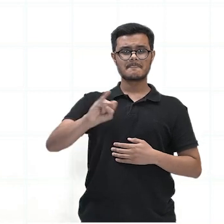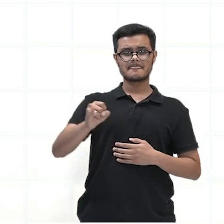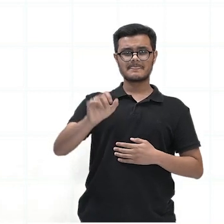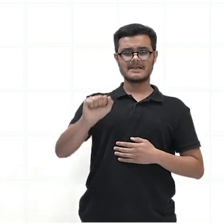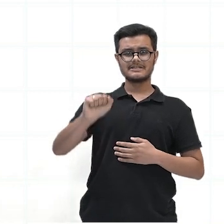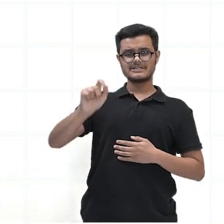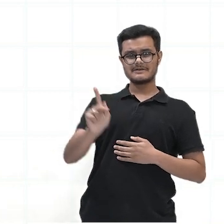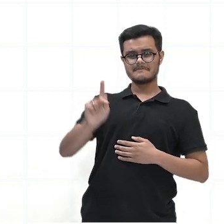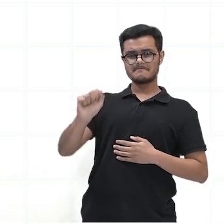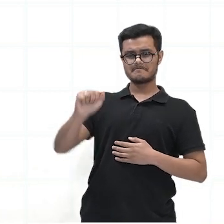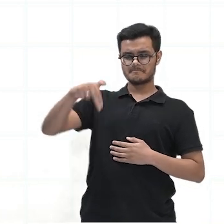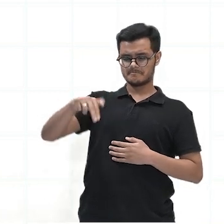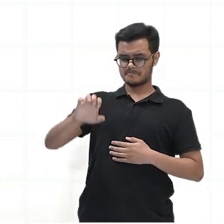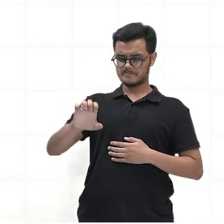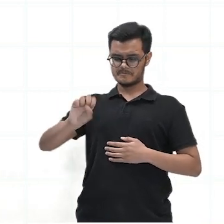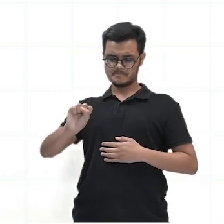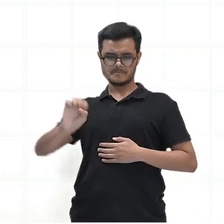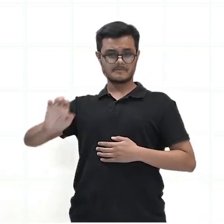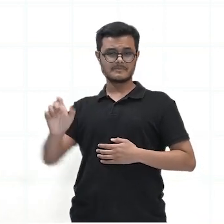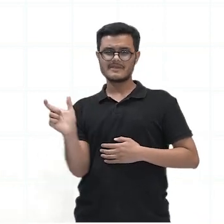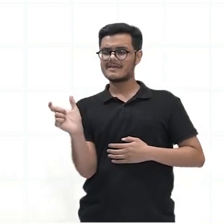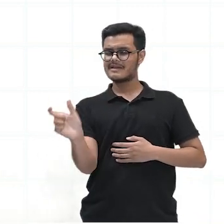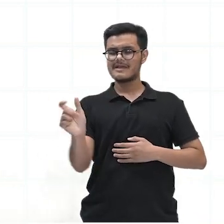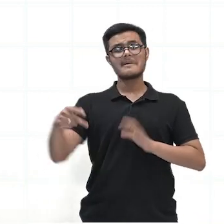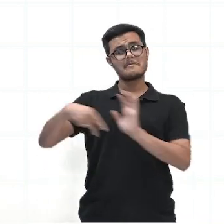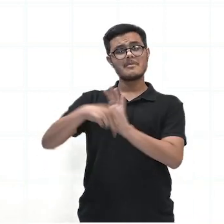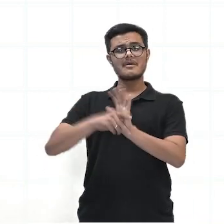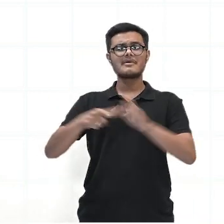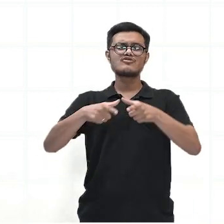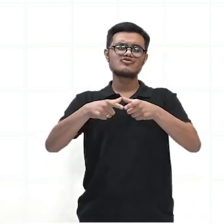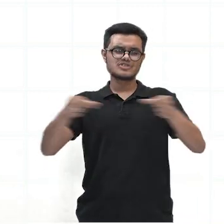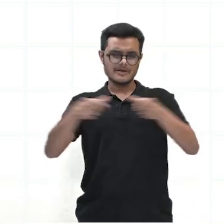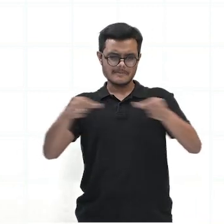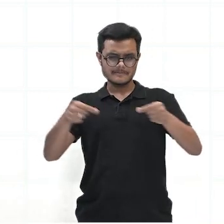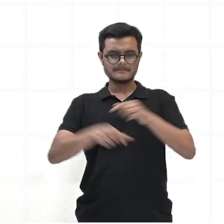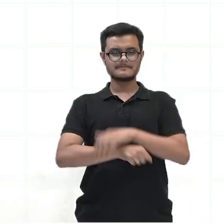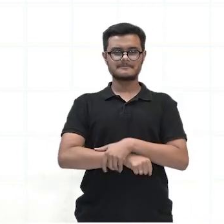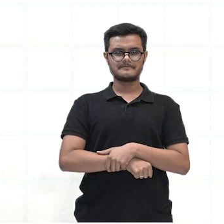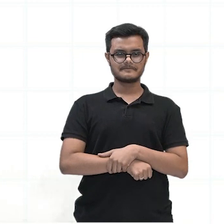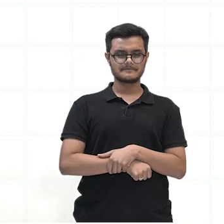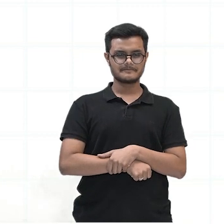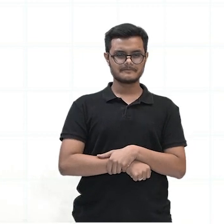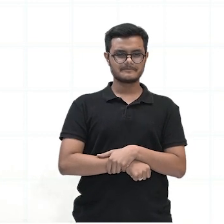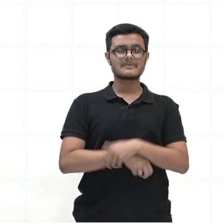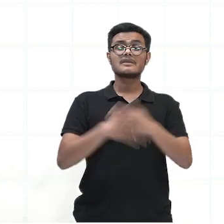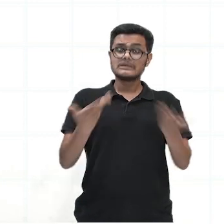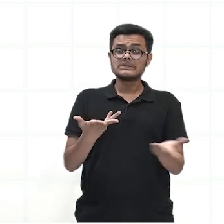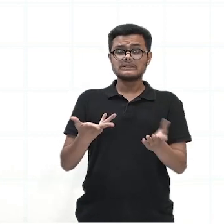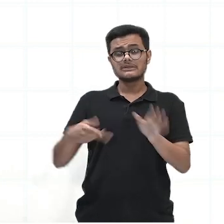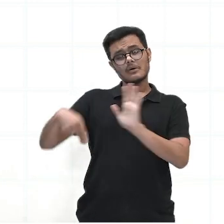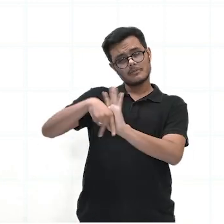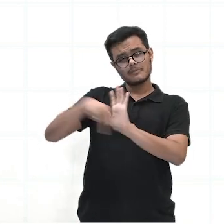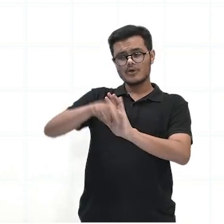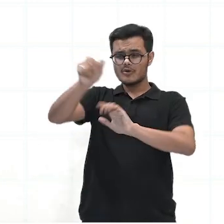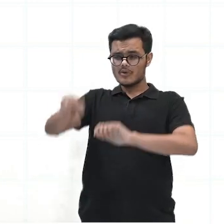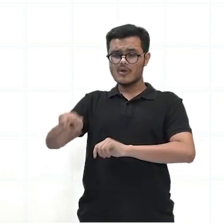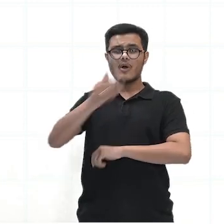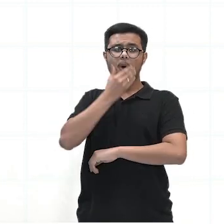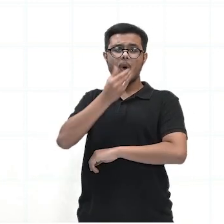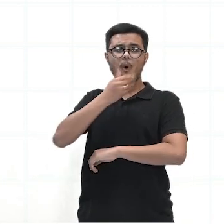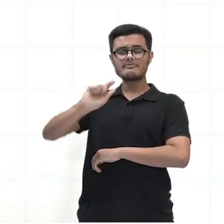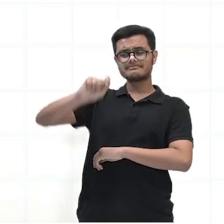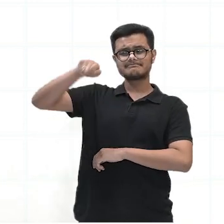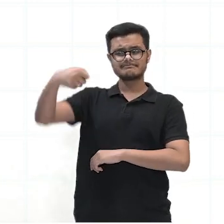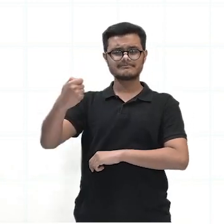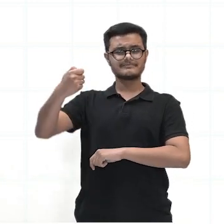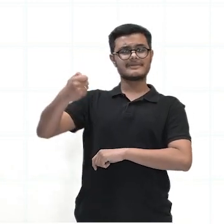Japanese, né? Então, a nacionalidade. Foi o quê? Então, foi um artista japonês named,